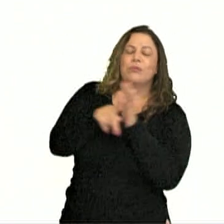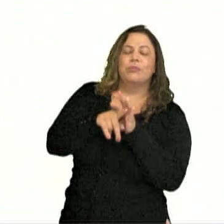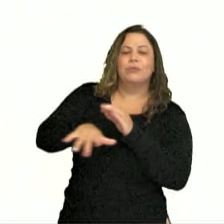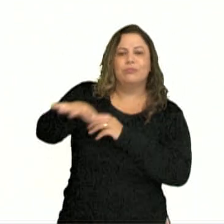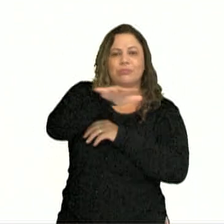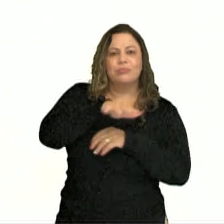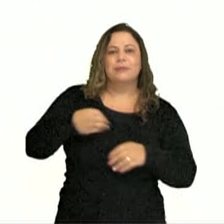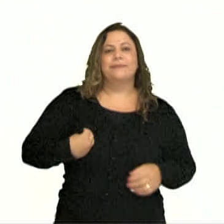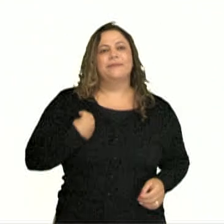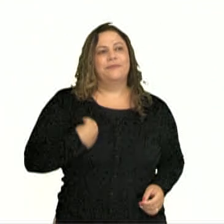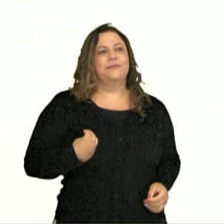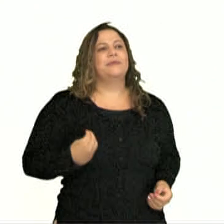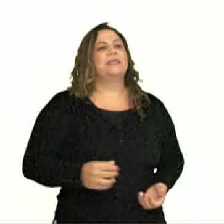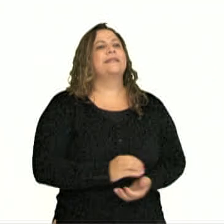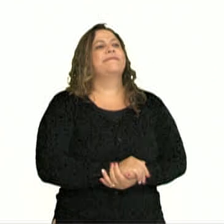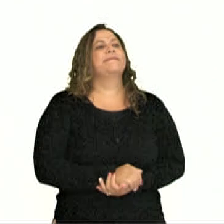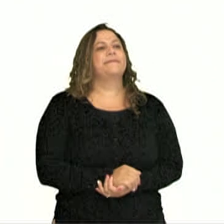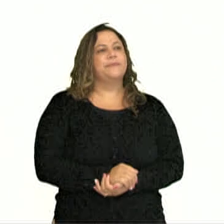homem vivia.